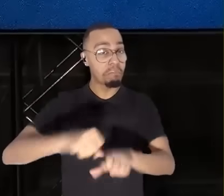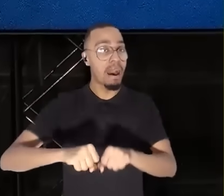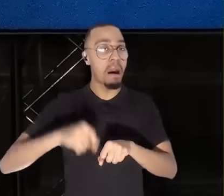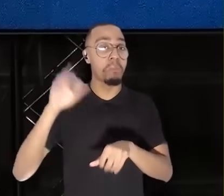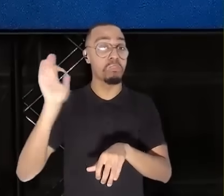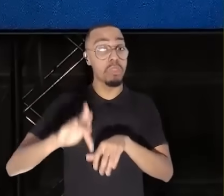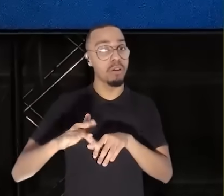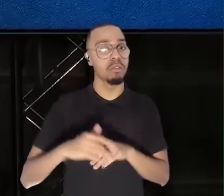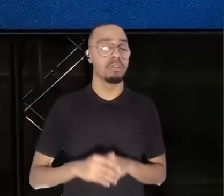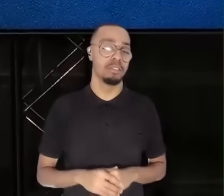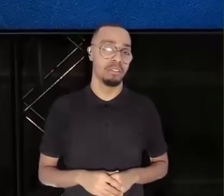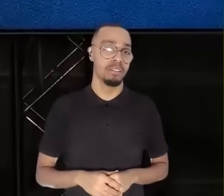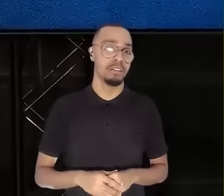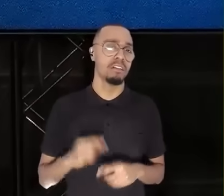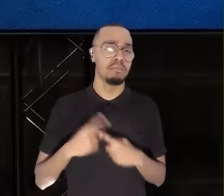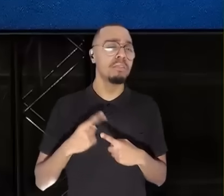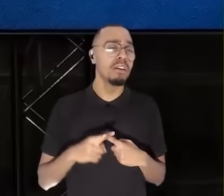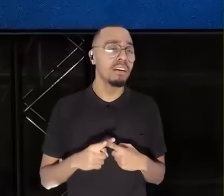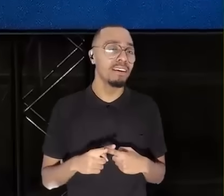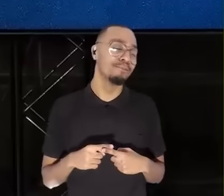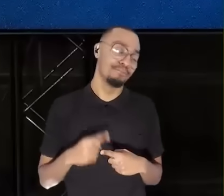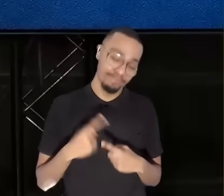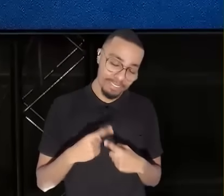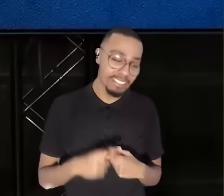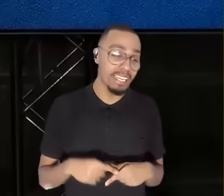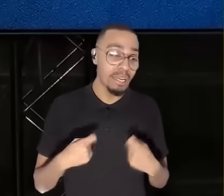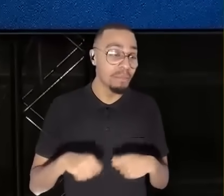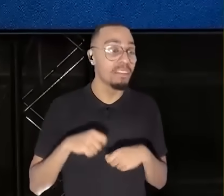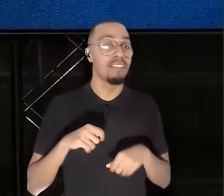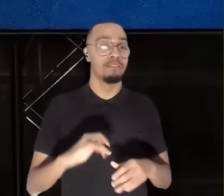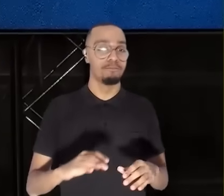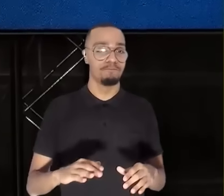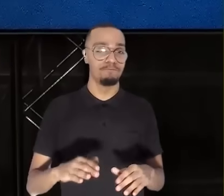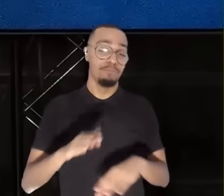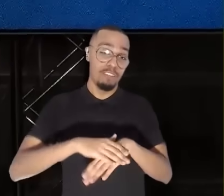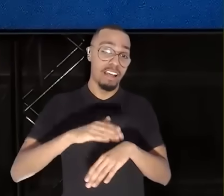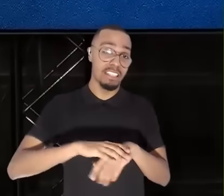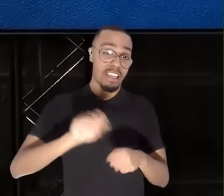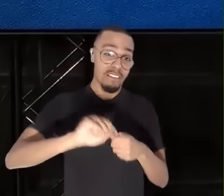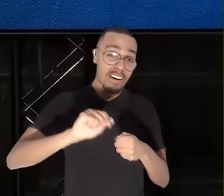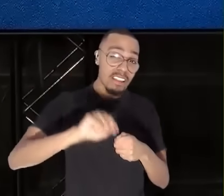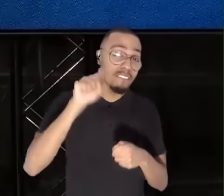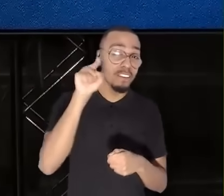você. Nunca mais ele colocou a mão no barro.